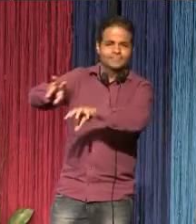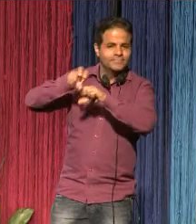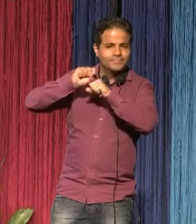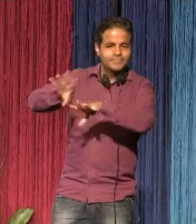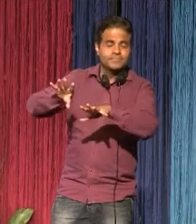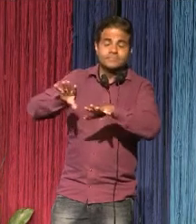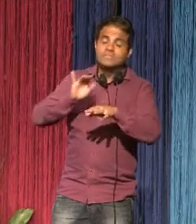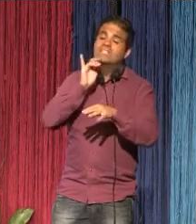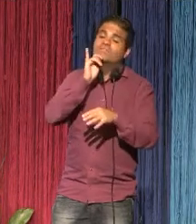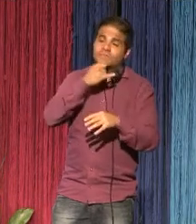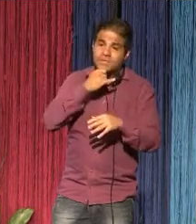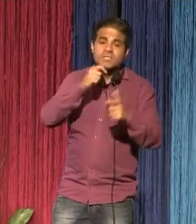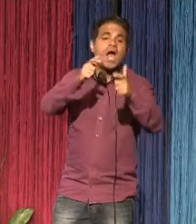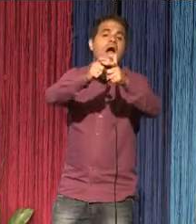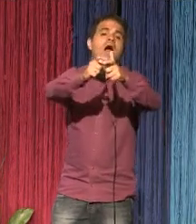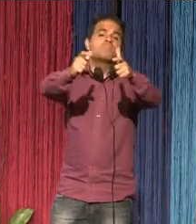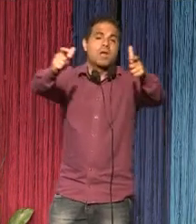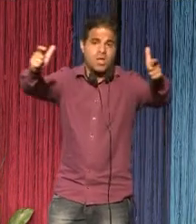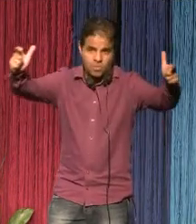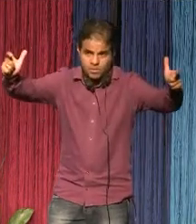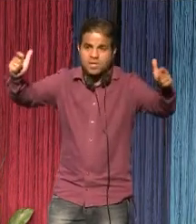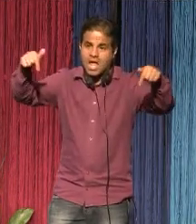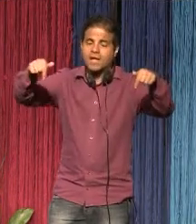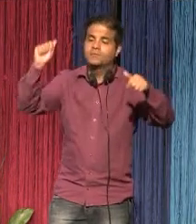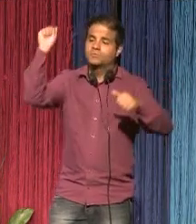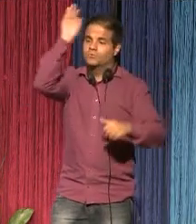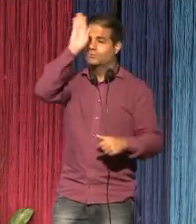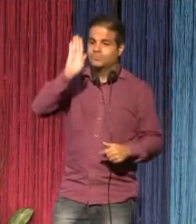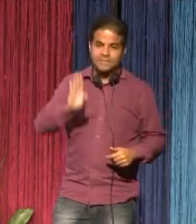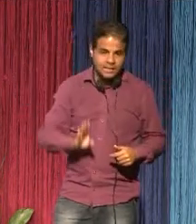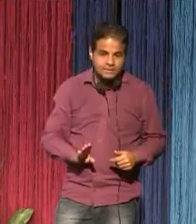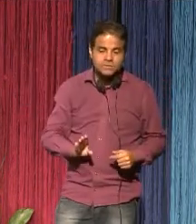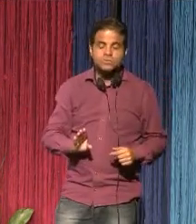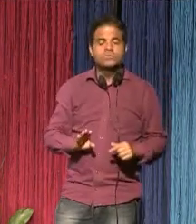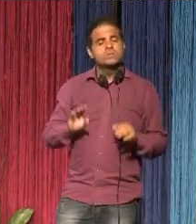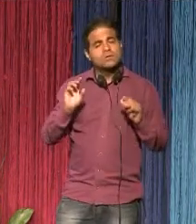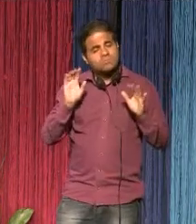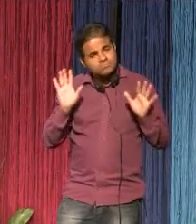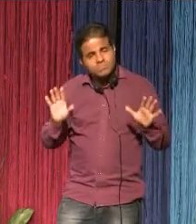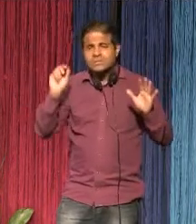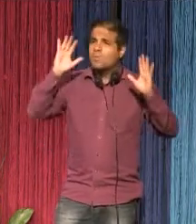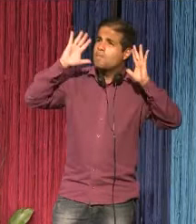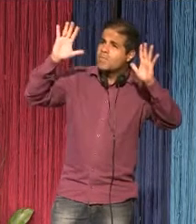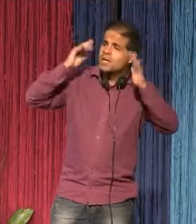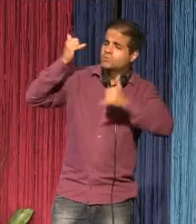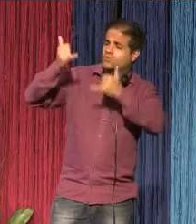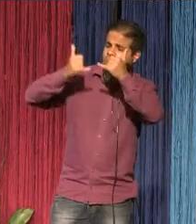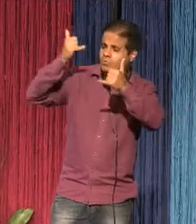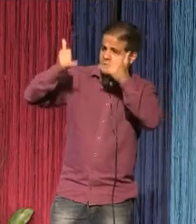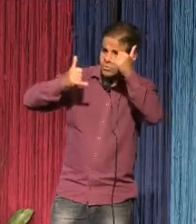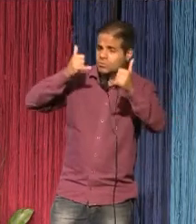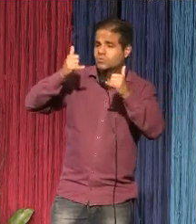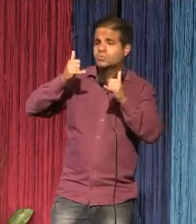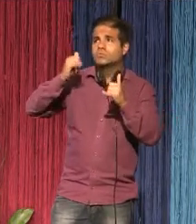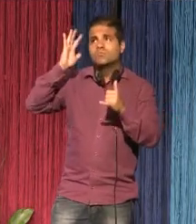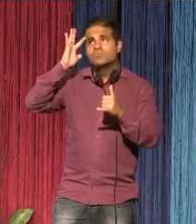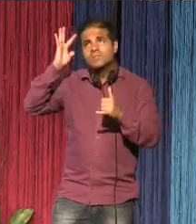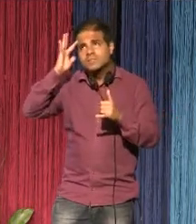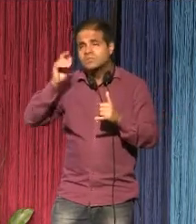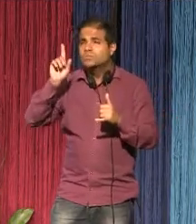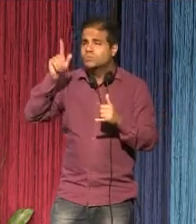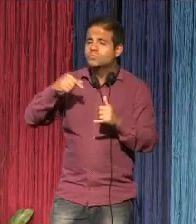infelizmente é a maioria de nós, pelo menos aqui no Brasil. Então, se eu penso o jogo do ponto de vista dos